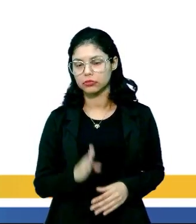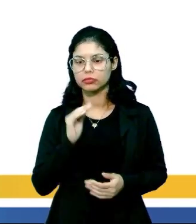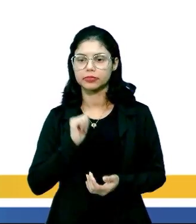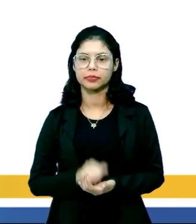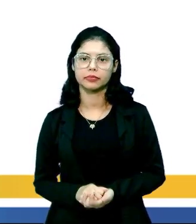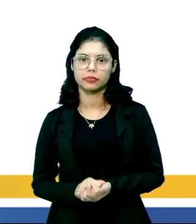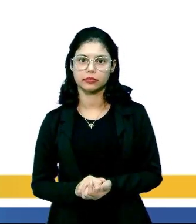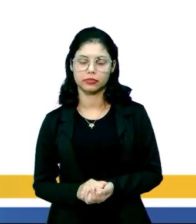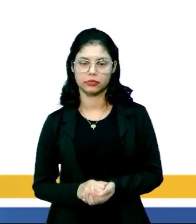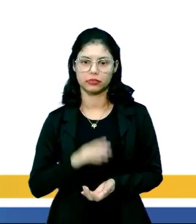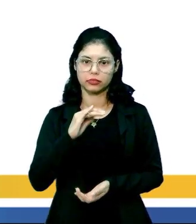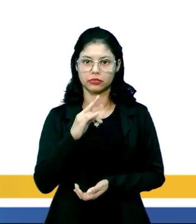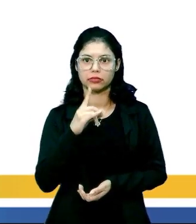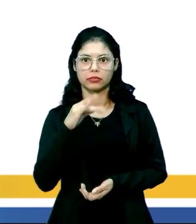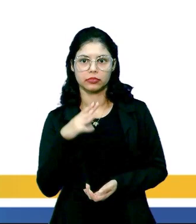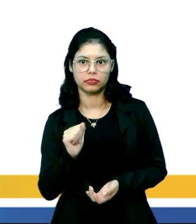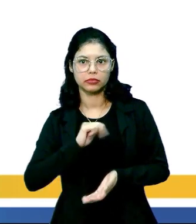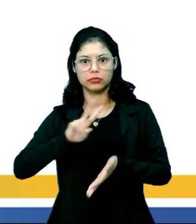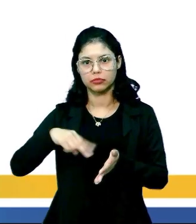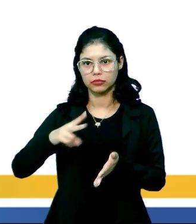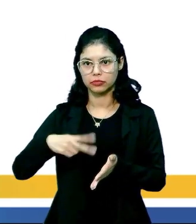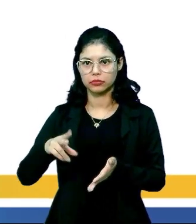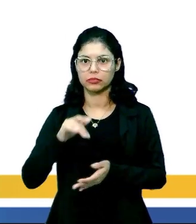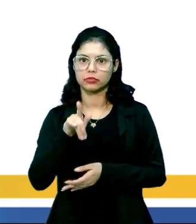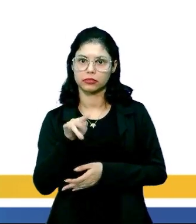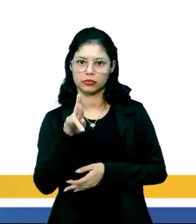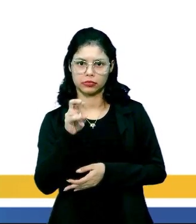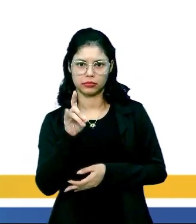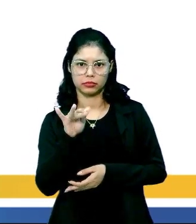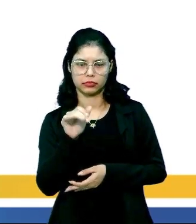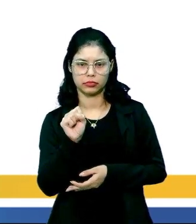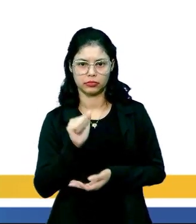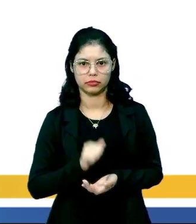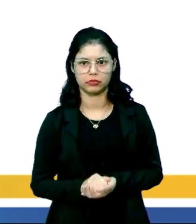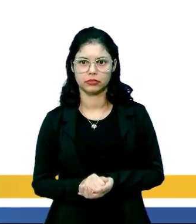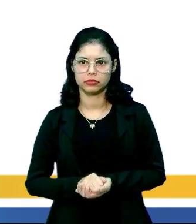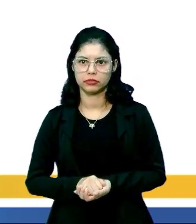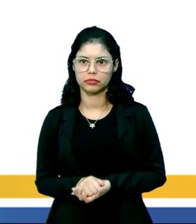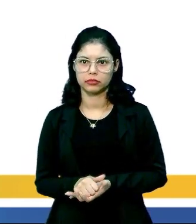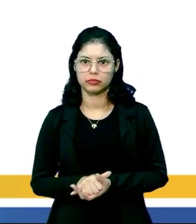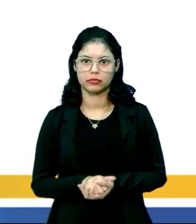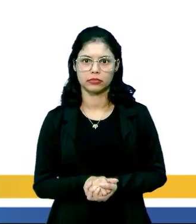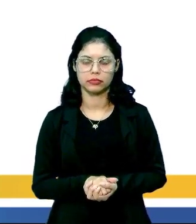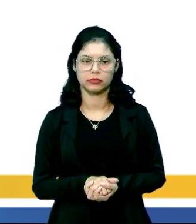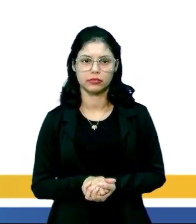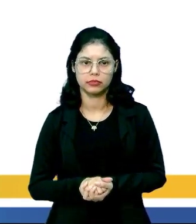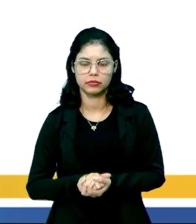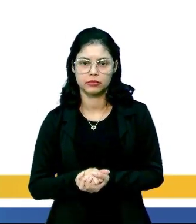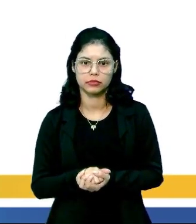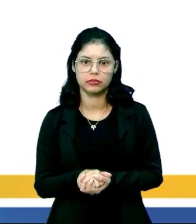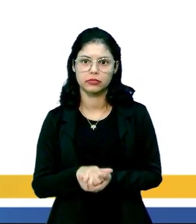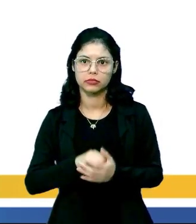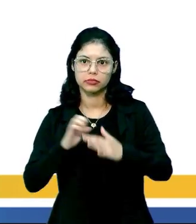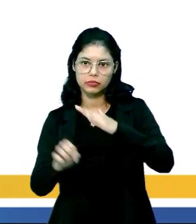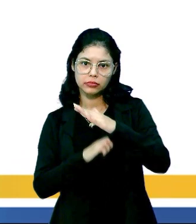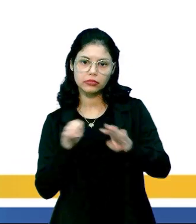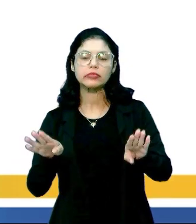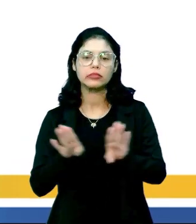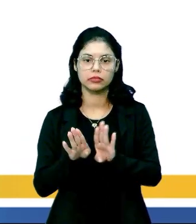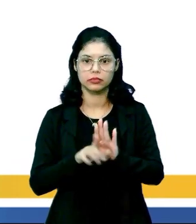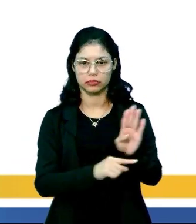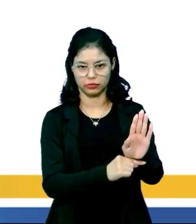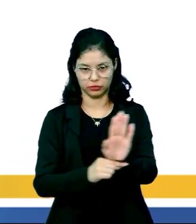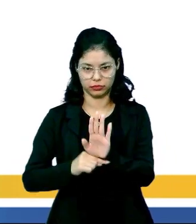brasileira compositora atriz dançarina empresária e